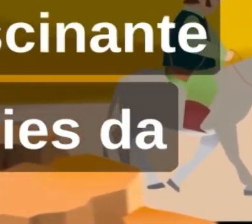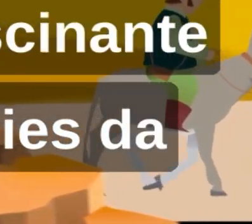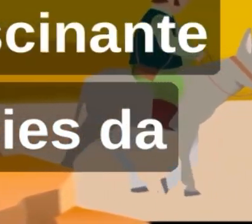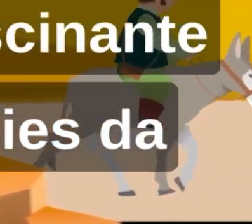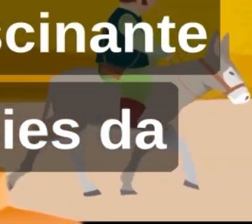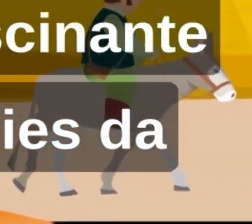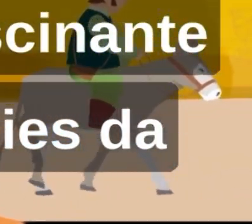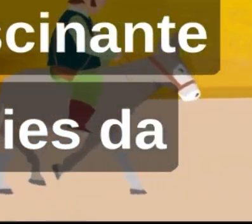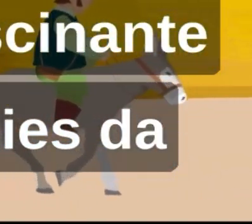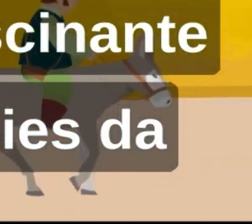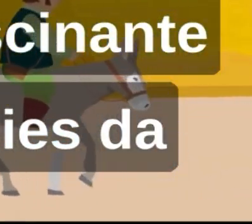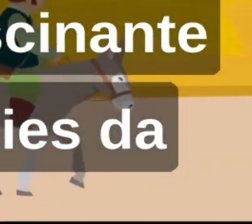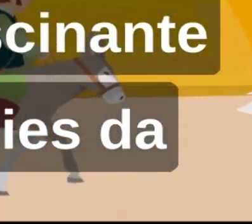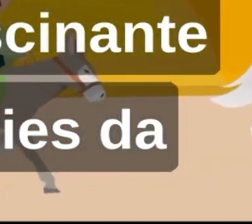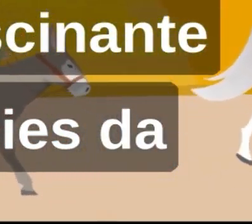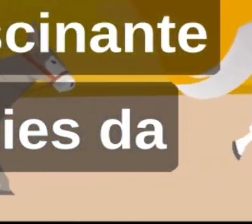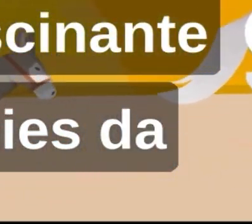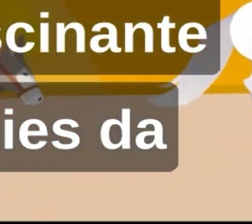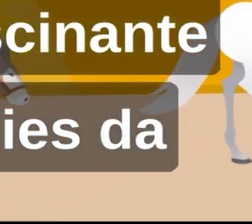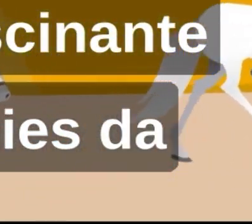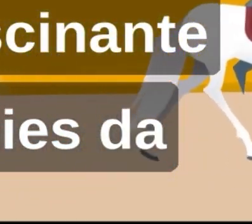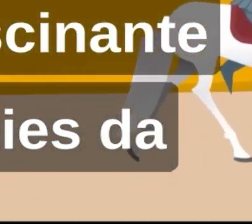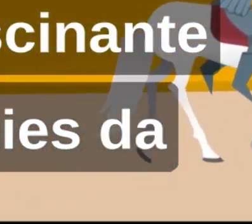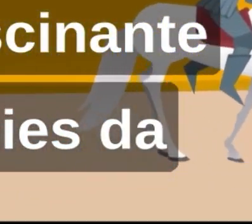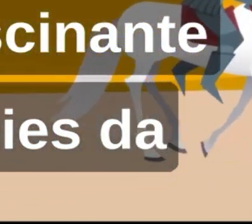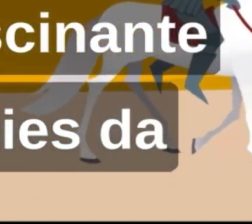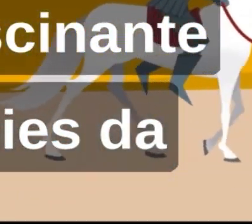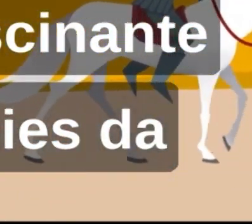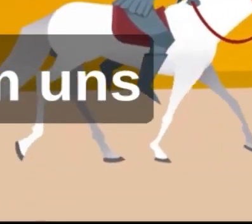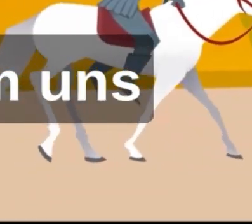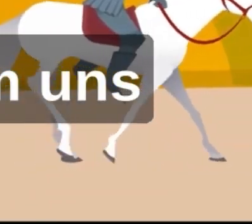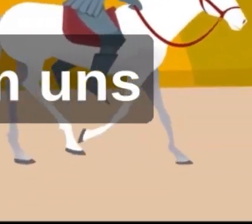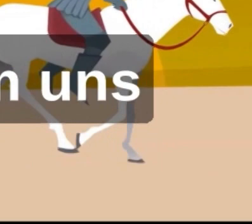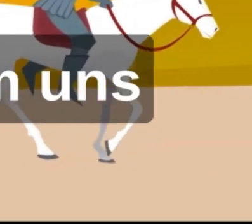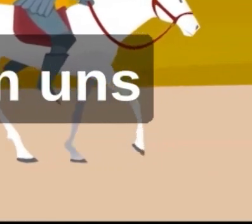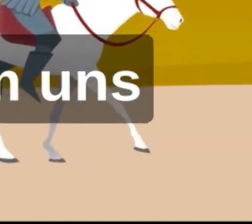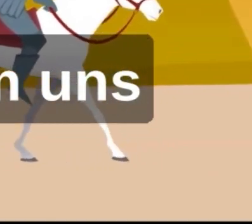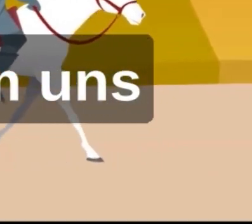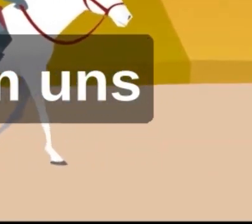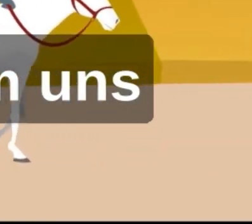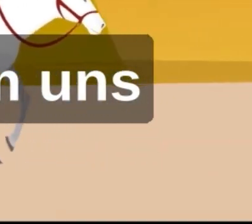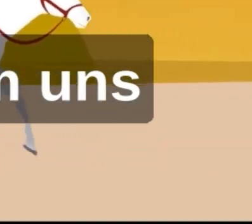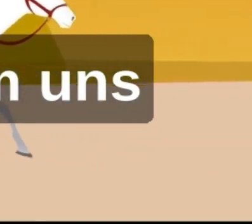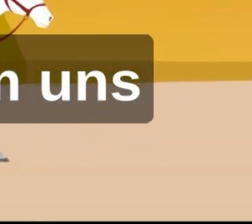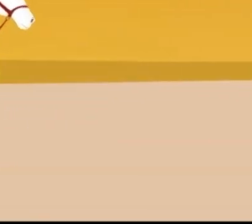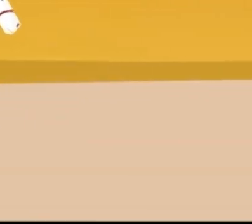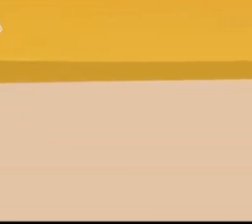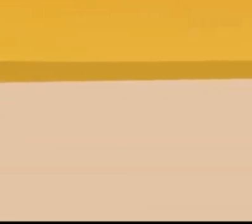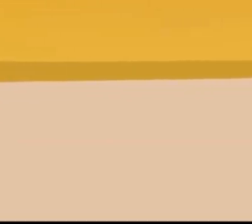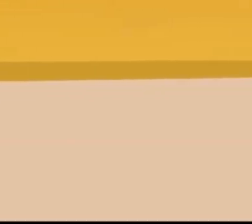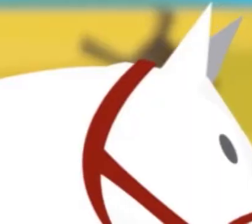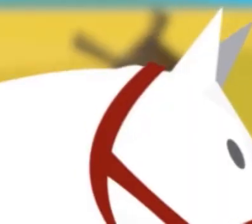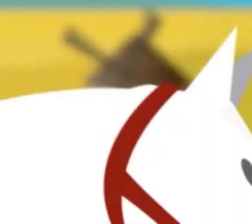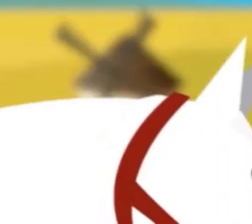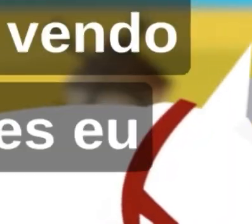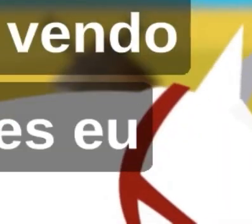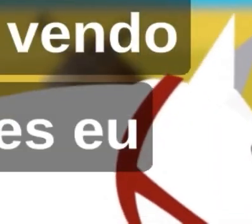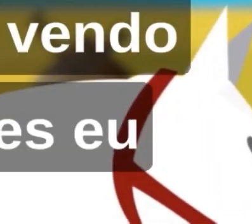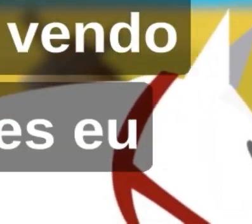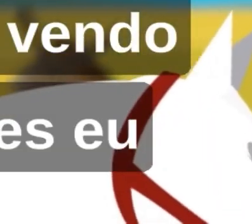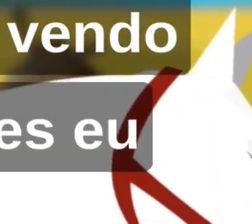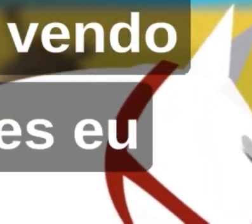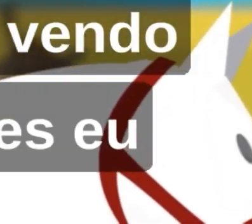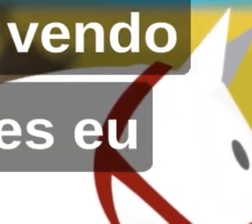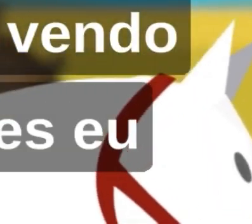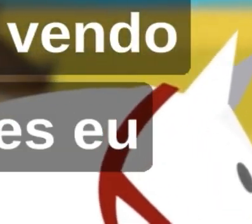Dom Quixote, Sancho e Rocinante caminhavam pelas planícies da Mancha quando viram uns moinhos. Amigo